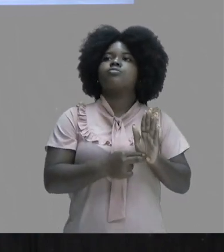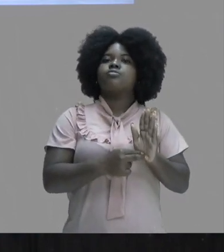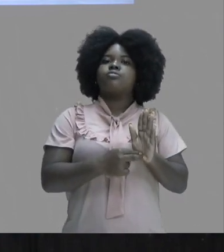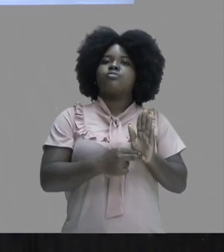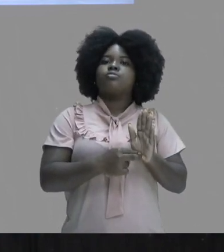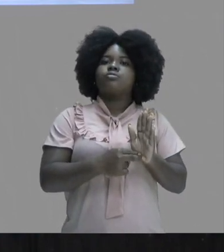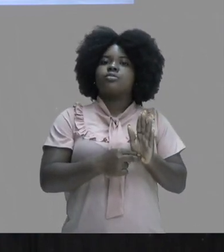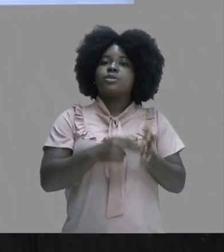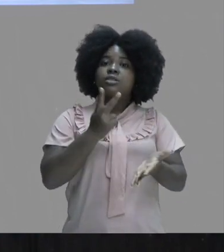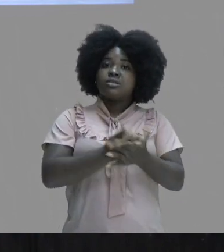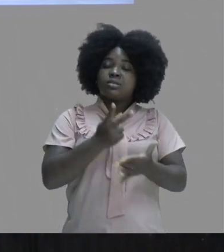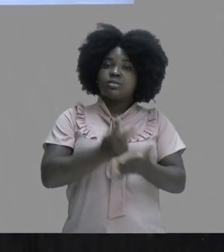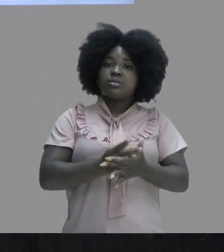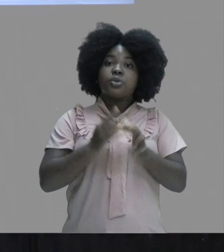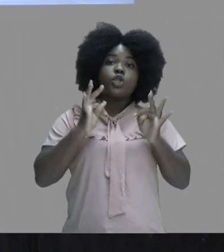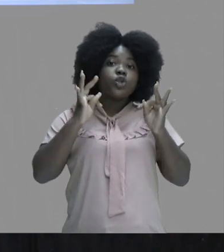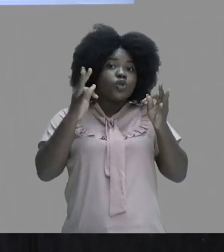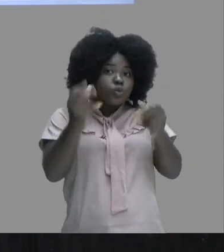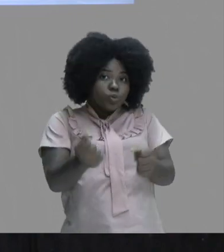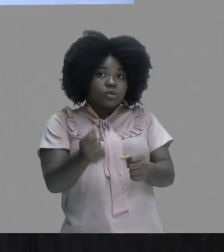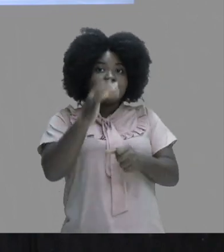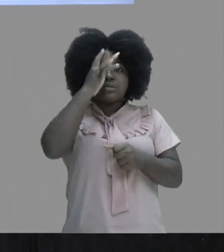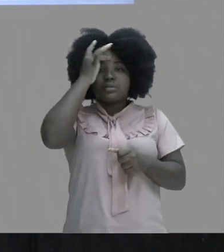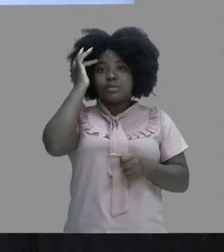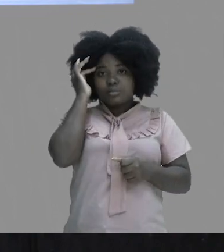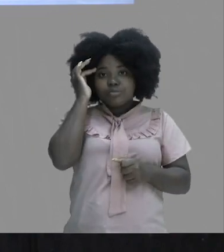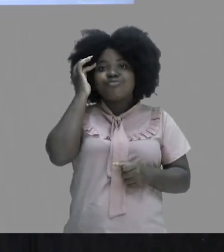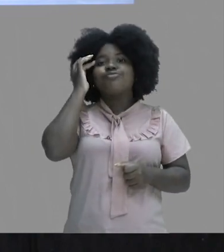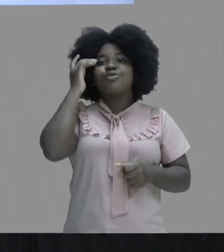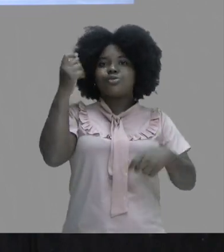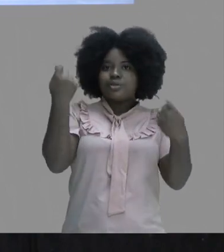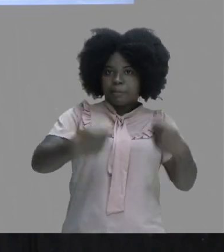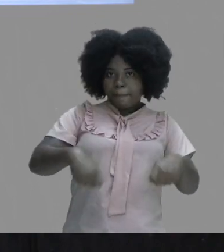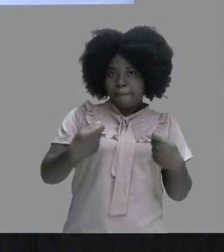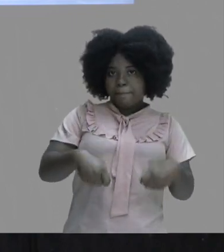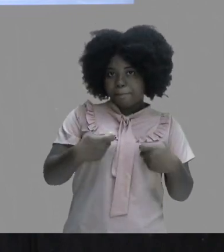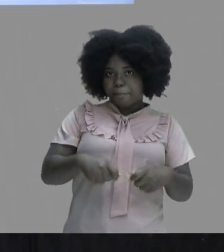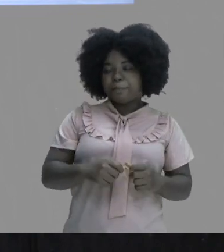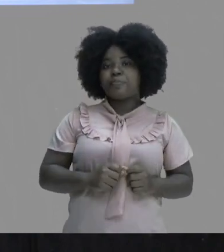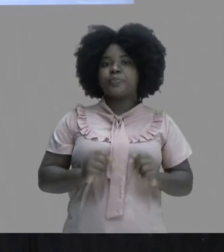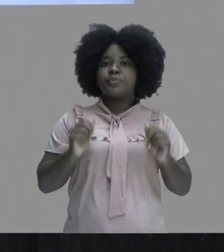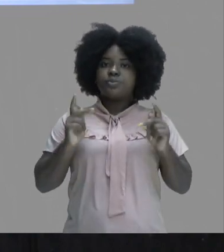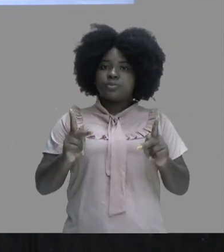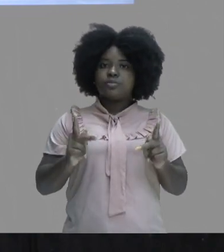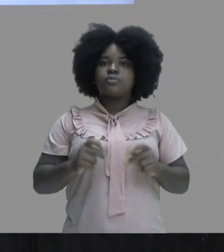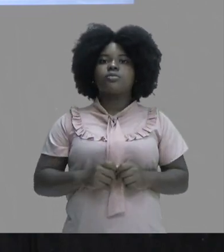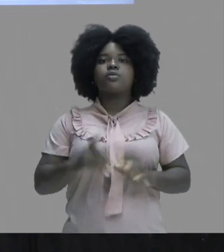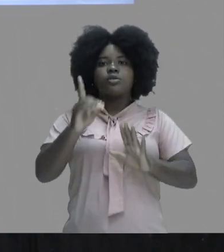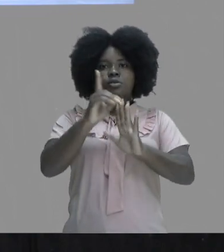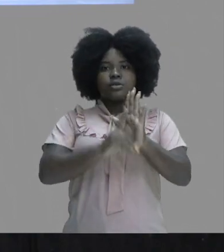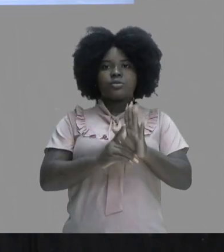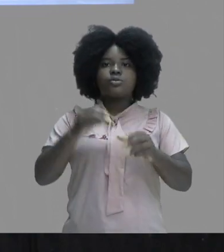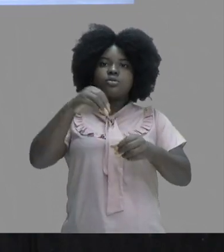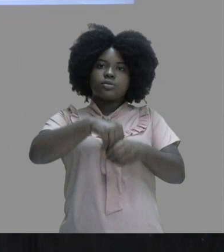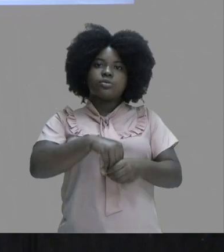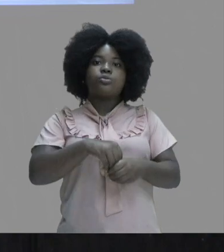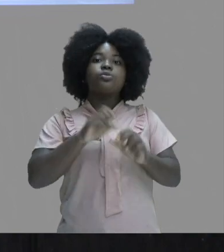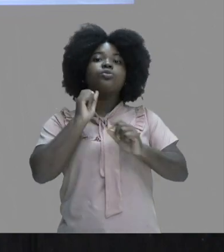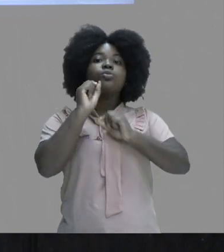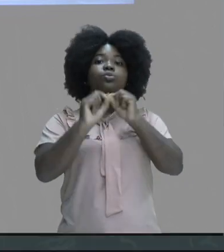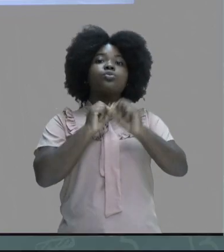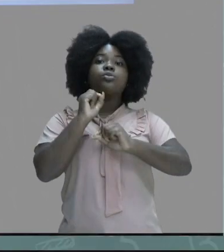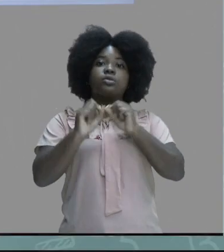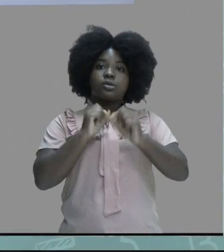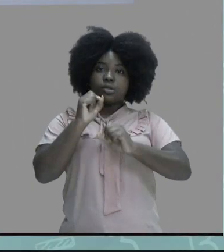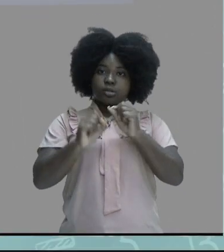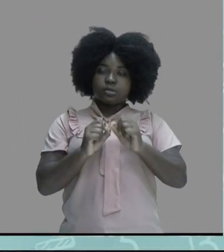tempo, todos os seres humanos devem ter acesso. Beleza? Tais direitos incluem, atenção, hein? Vamos lá.